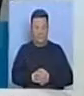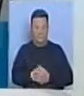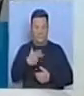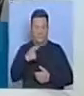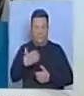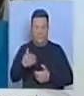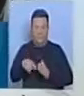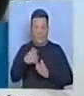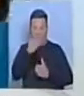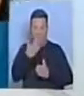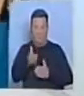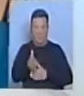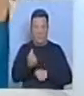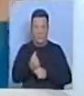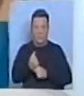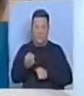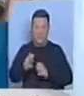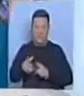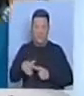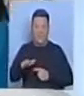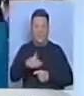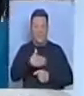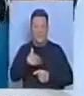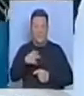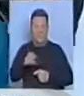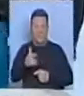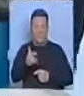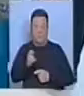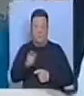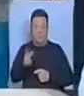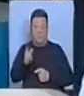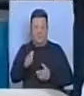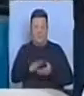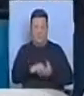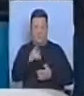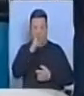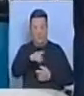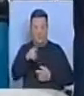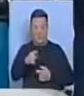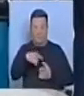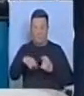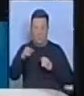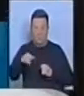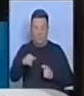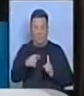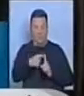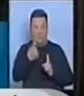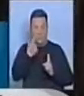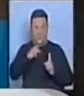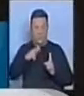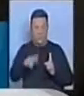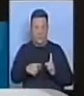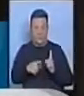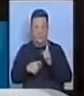Portugal está na linha da frente no trabalho desenvolvido na área da saúde ambiental. A prova está na eleição por unanimidade de uma portuguesa